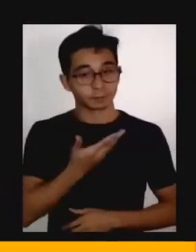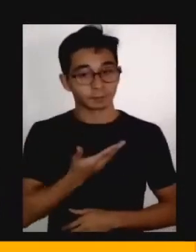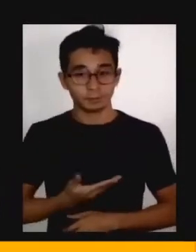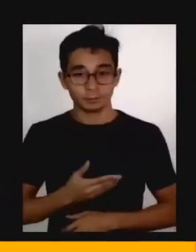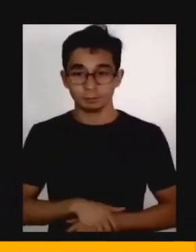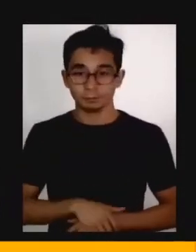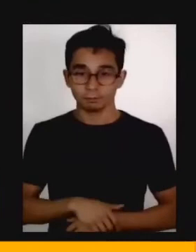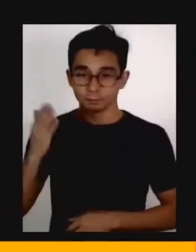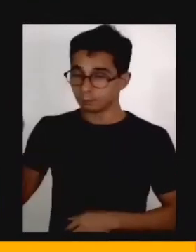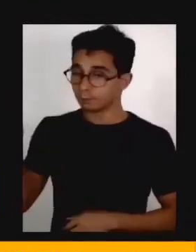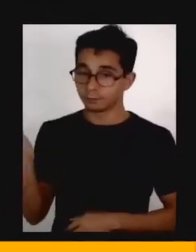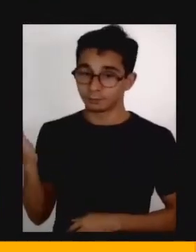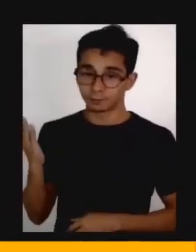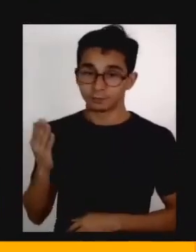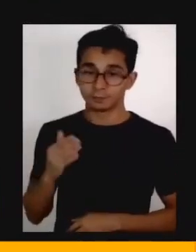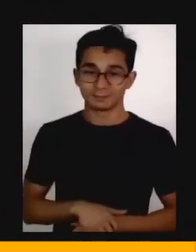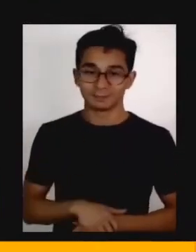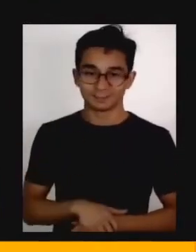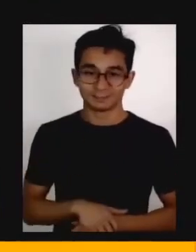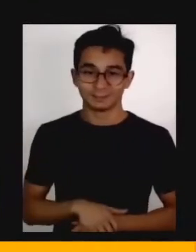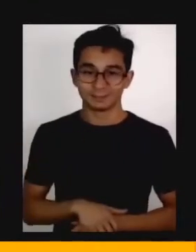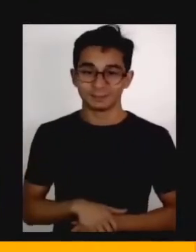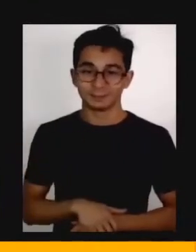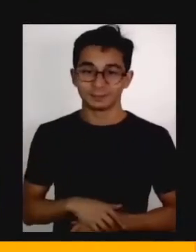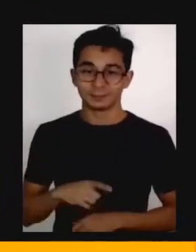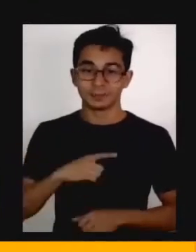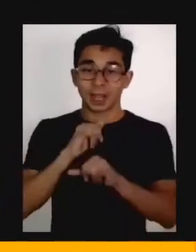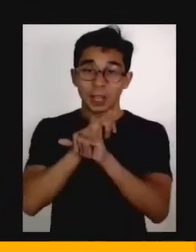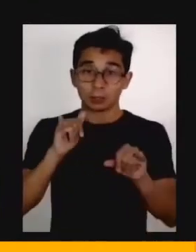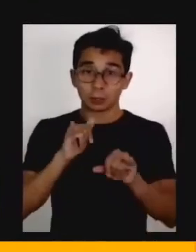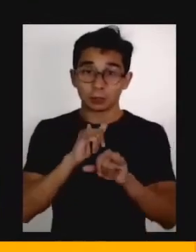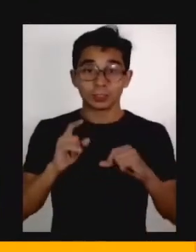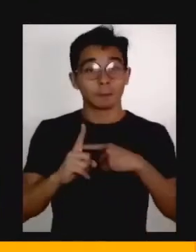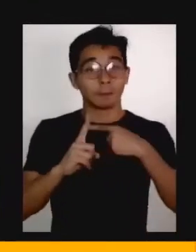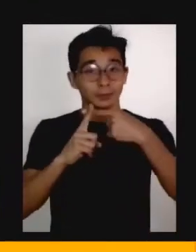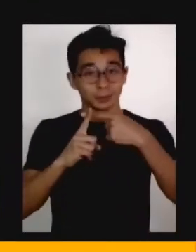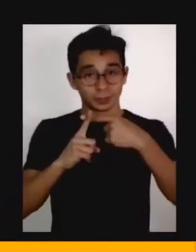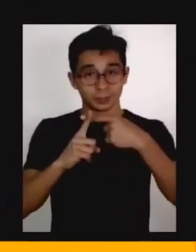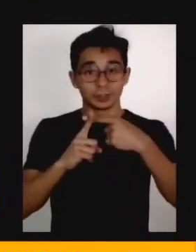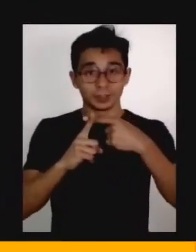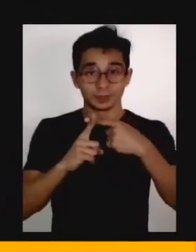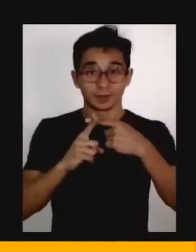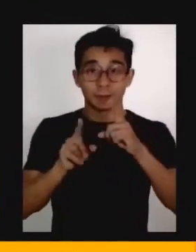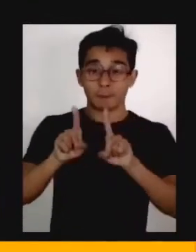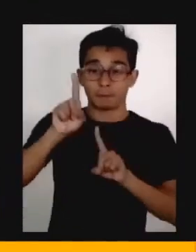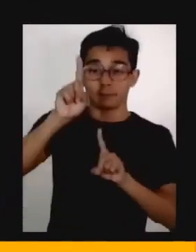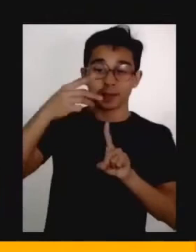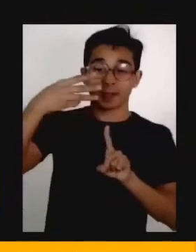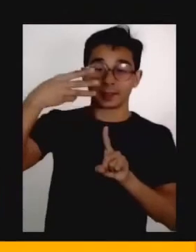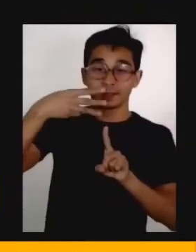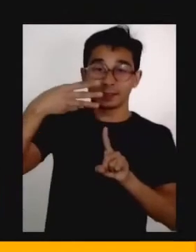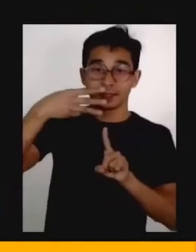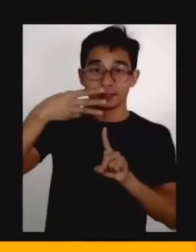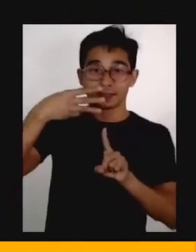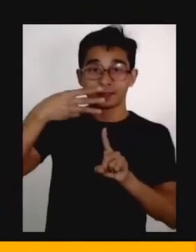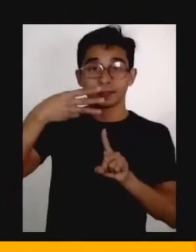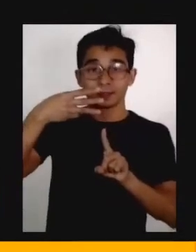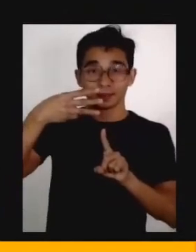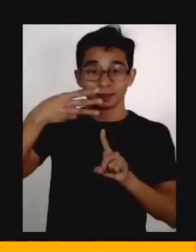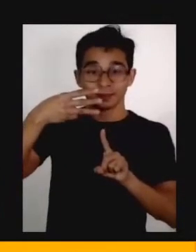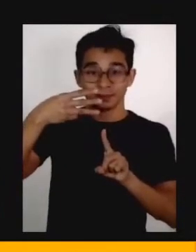recomendações positivas, né, sobre os nossos produtos, se colocou em terceiro lugar, como